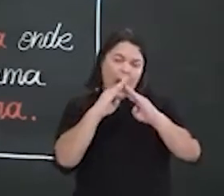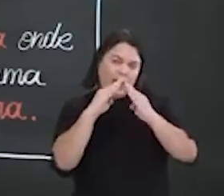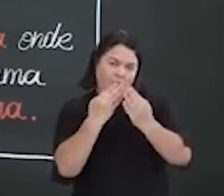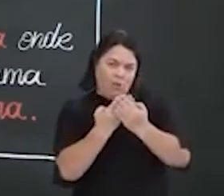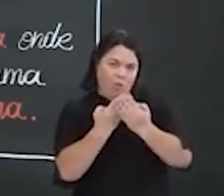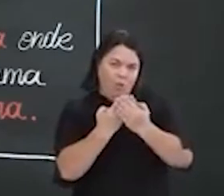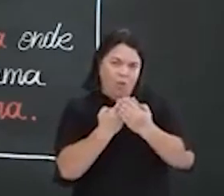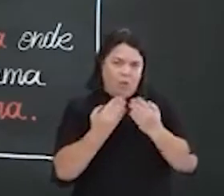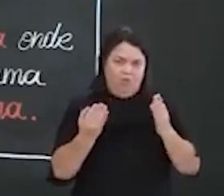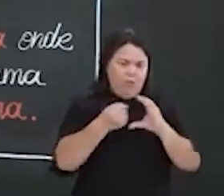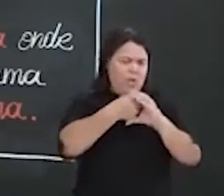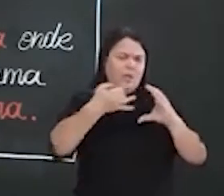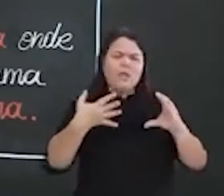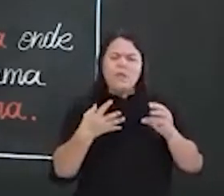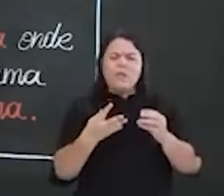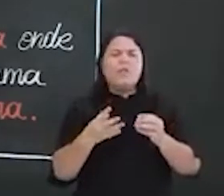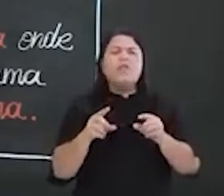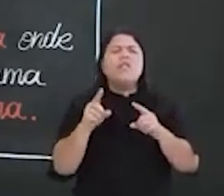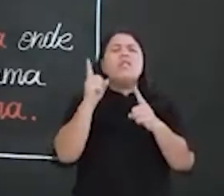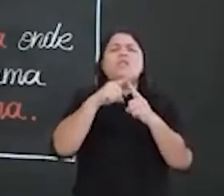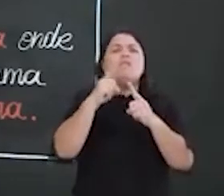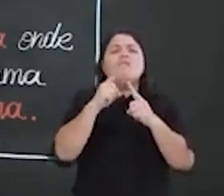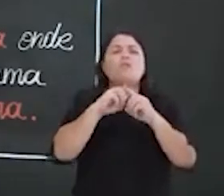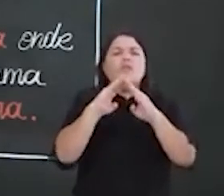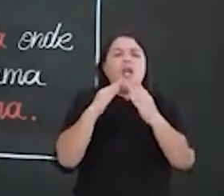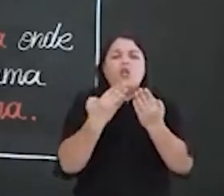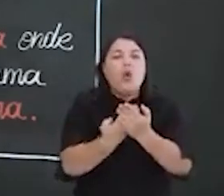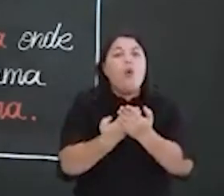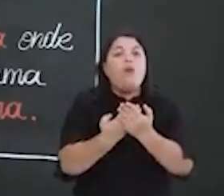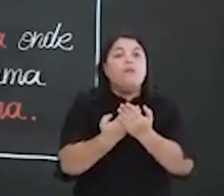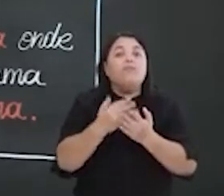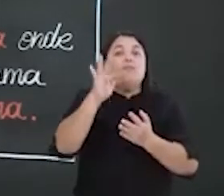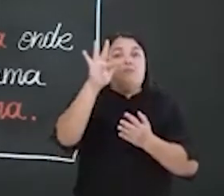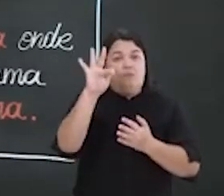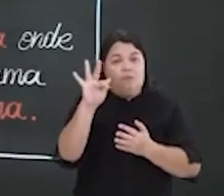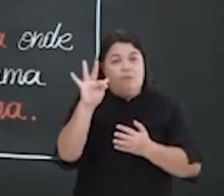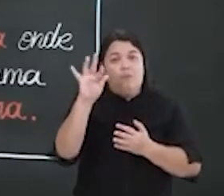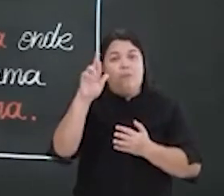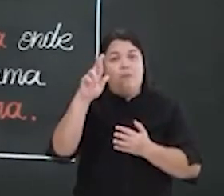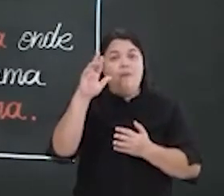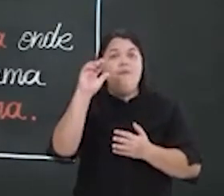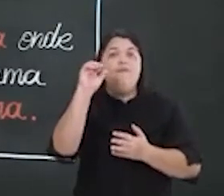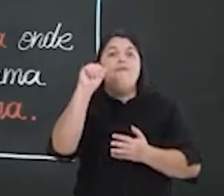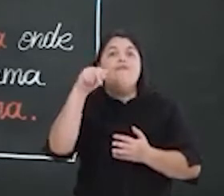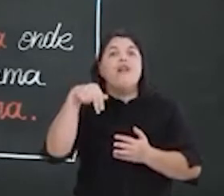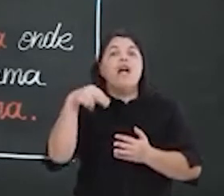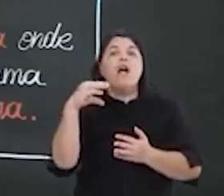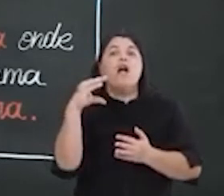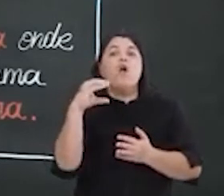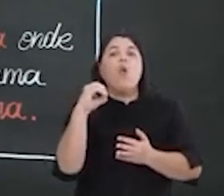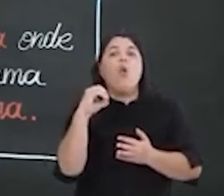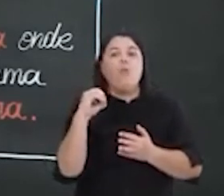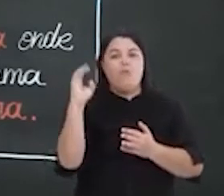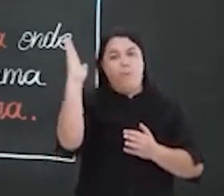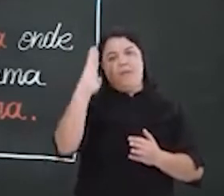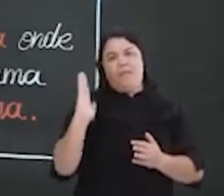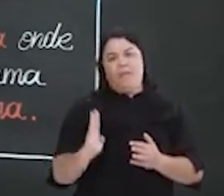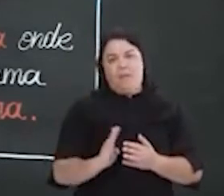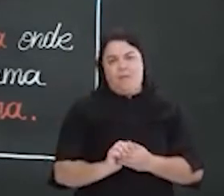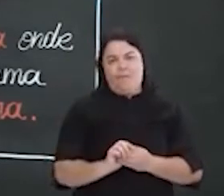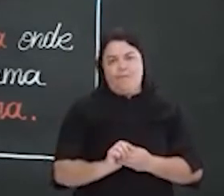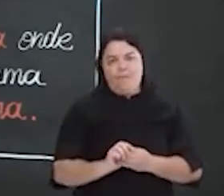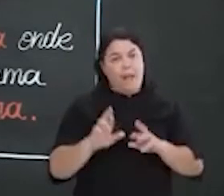As características vão estar presentes em relação a outros nomes. Olha só dentro dessa frase. A escola